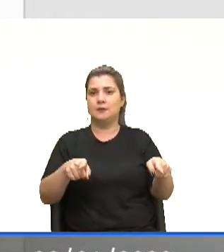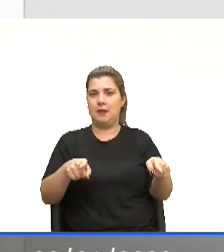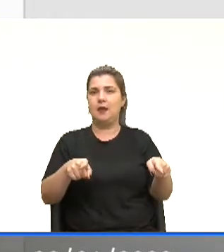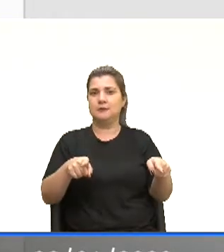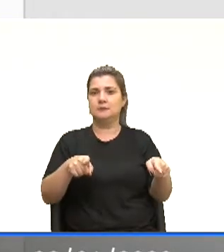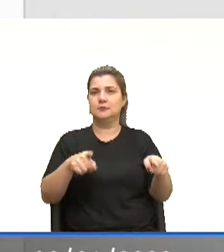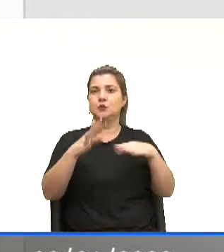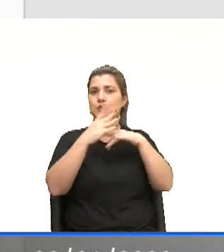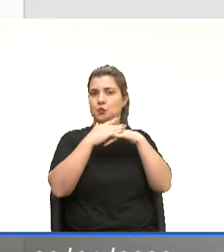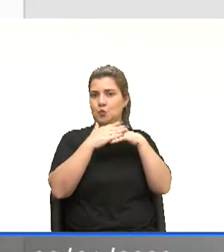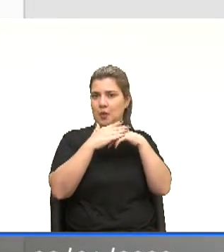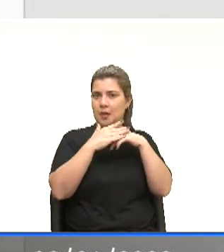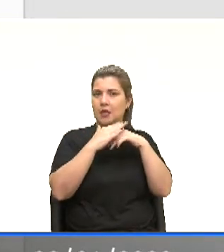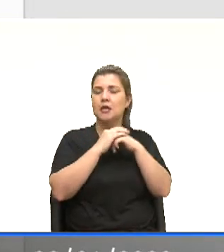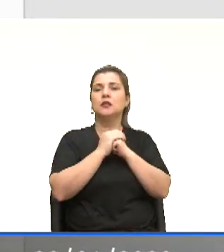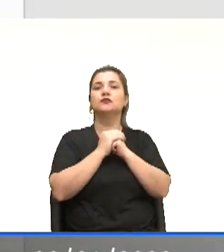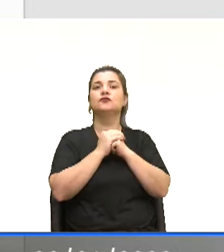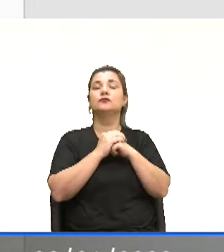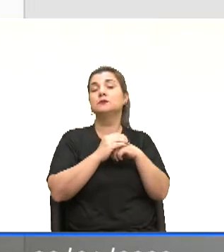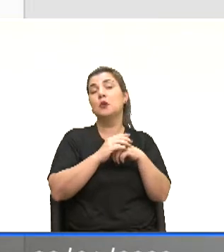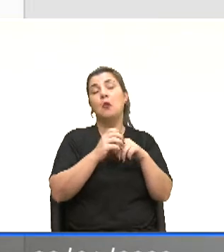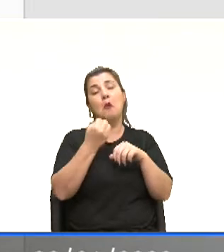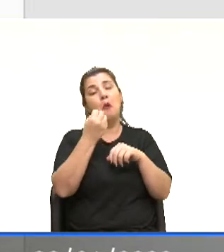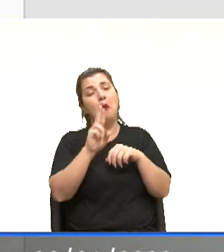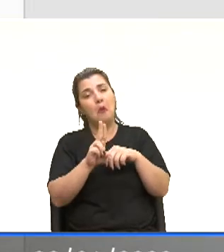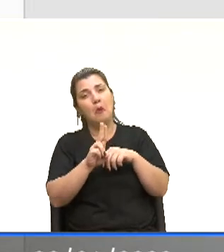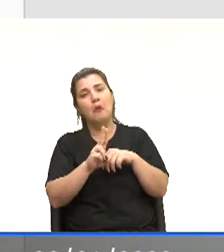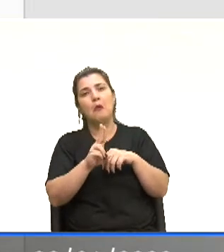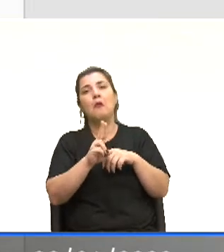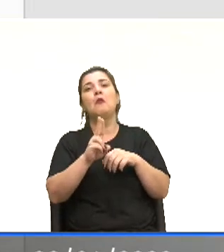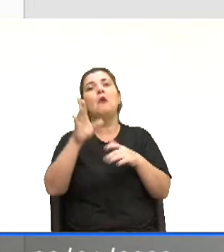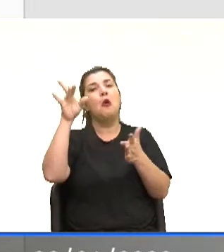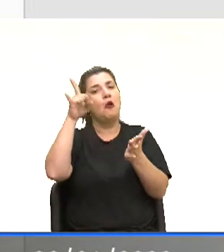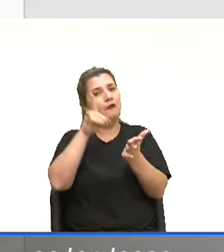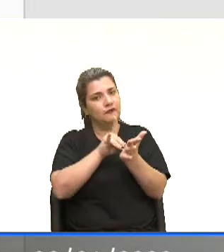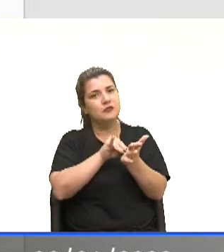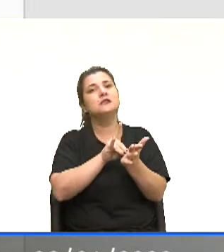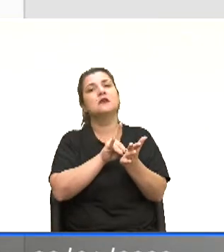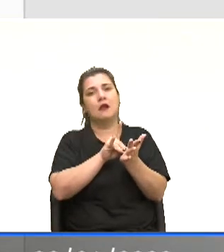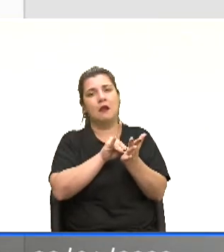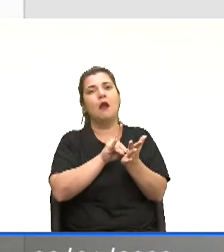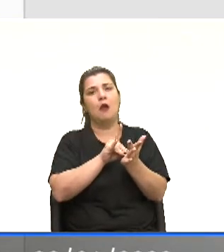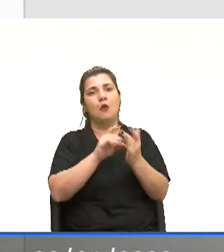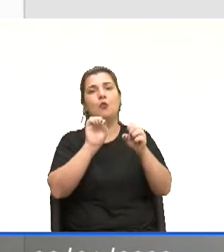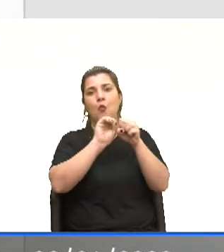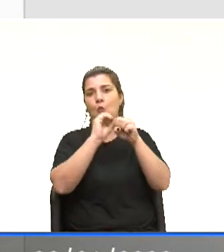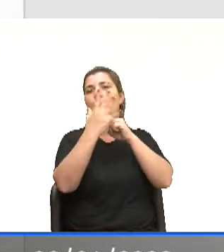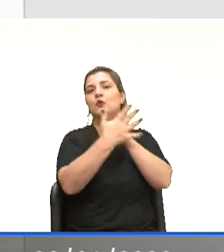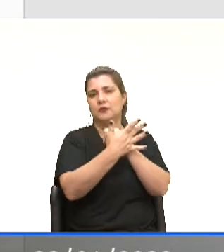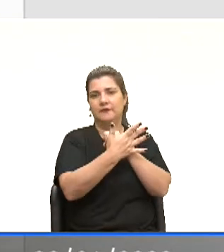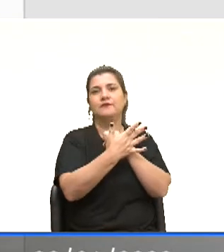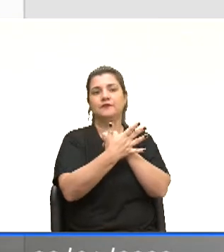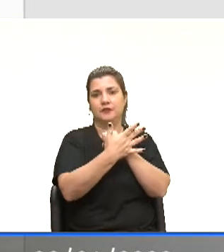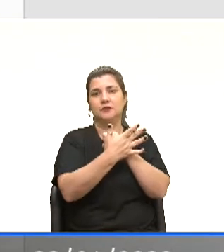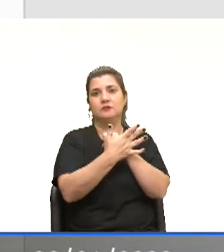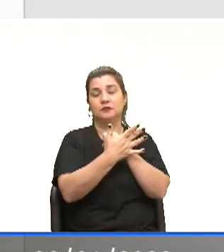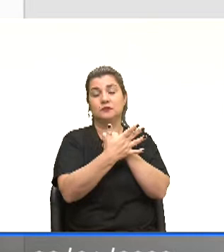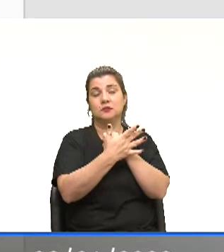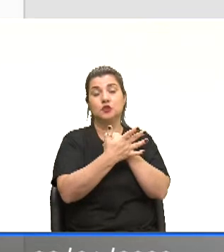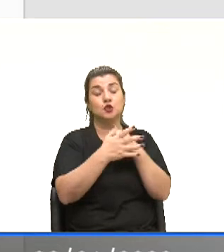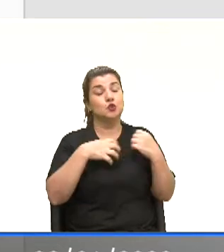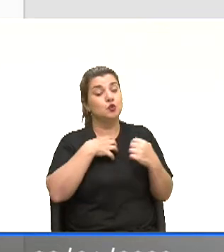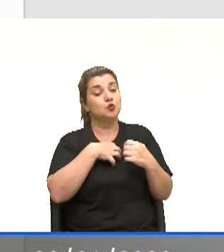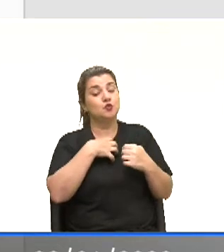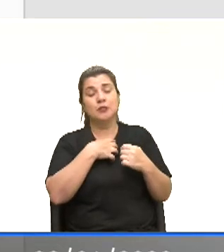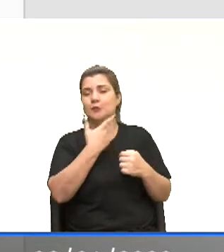sintomáticos e, porventura, confirmados para coronavírus, de forma oportuna, que a gente não tenha, dentro